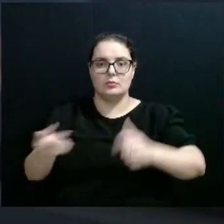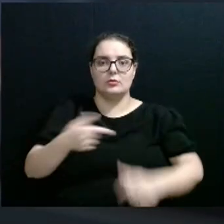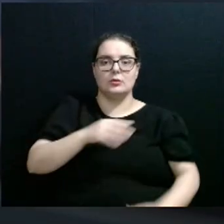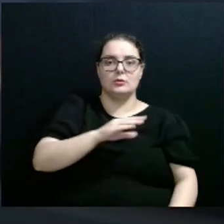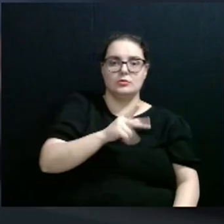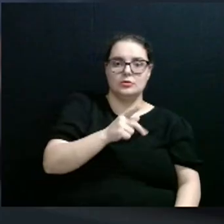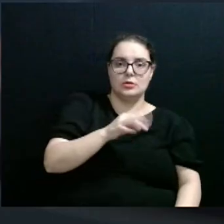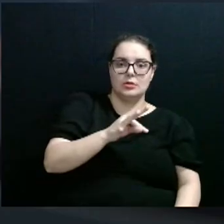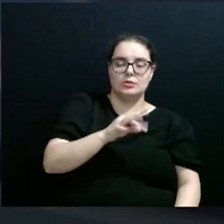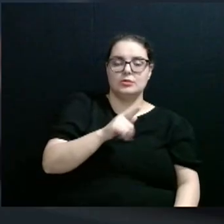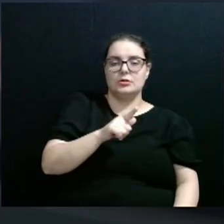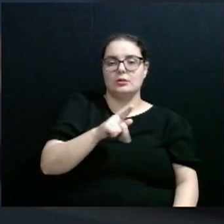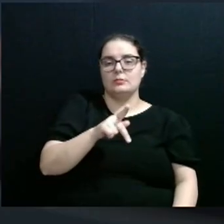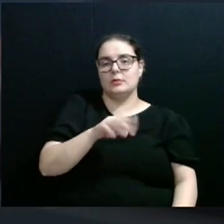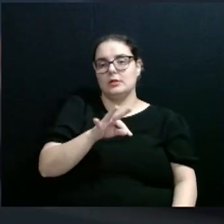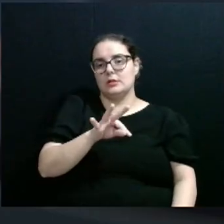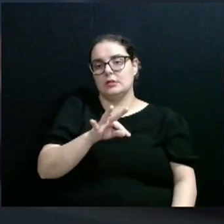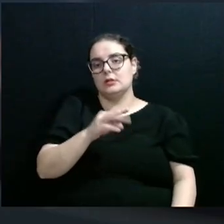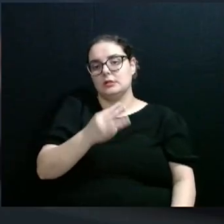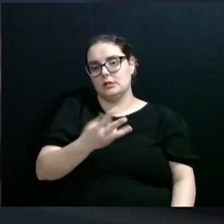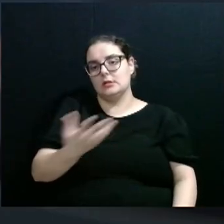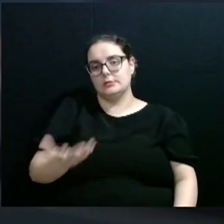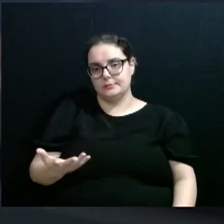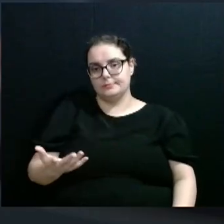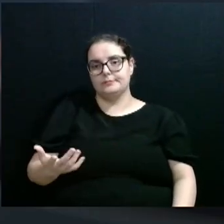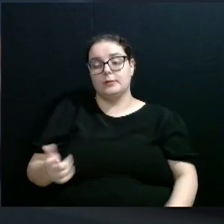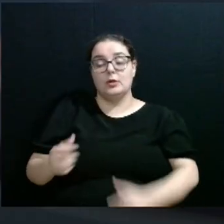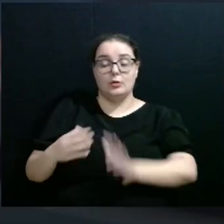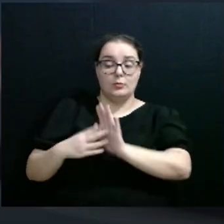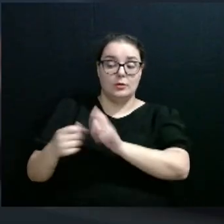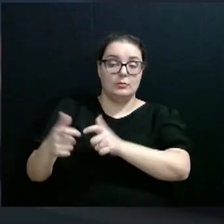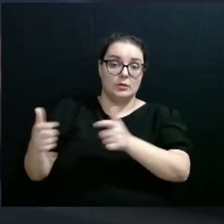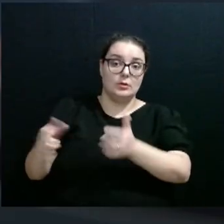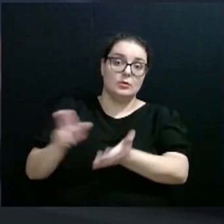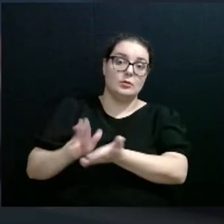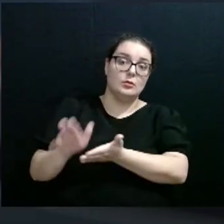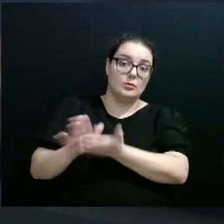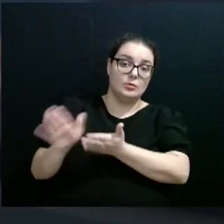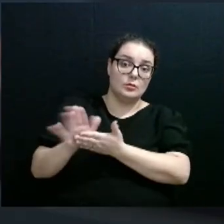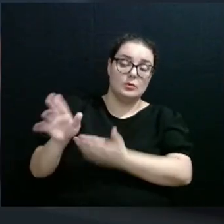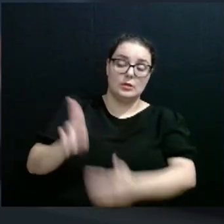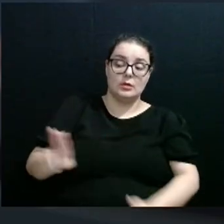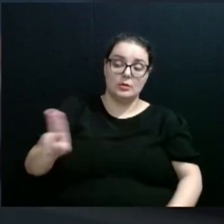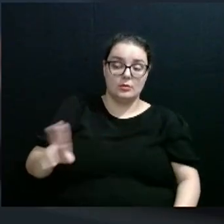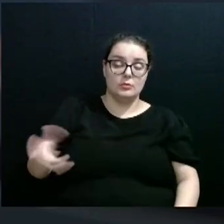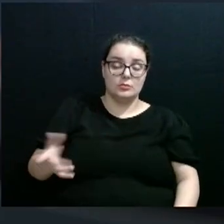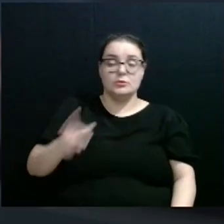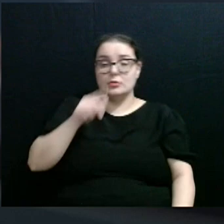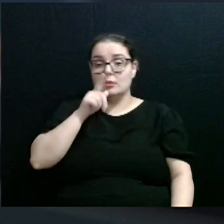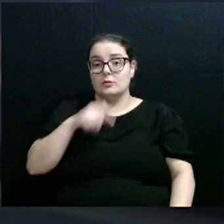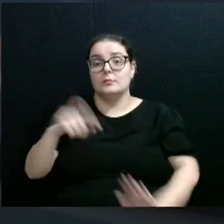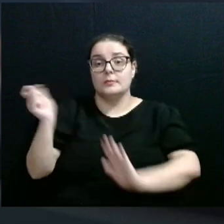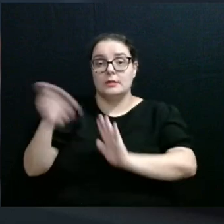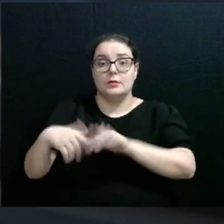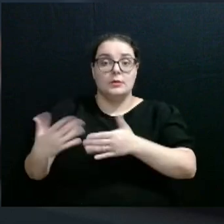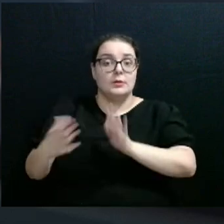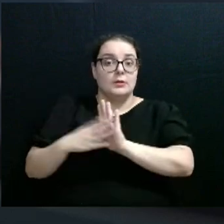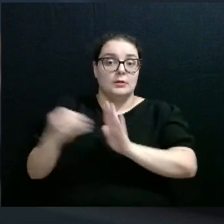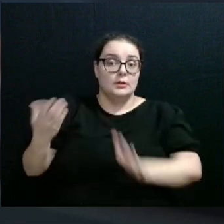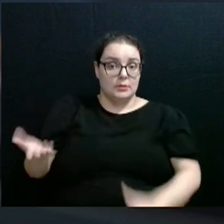um modelo maior implica em você consumir mais energia para você poder executar esse modelo.